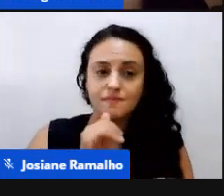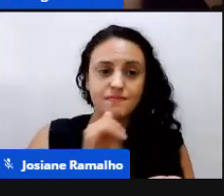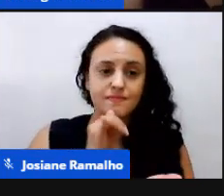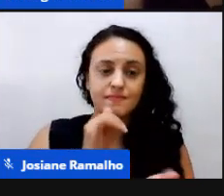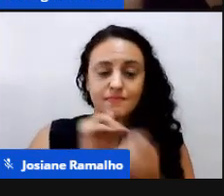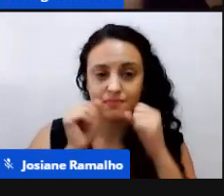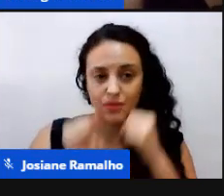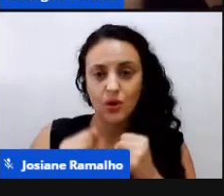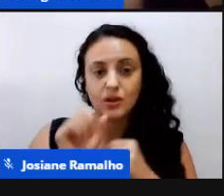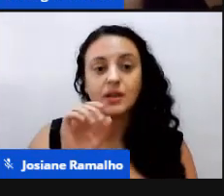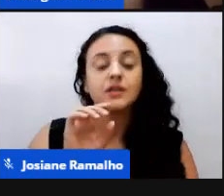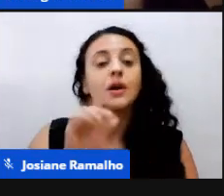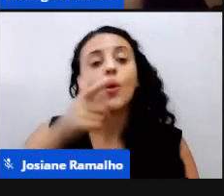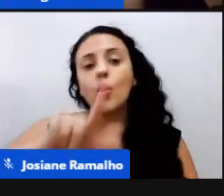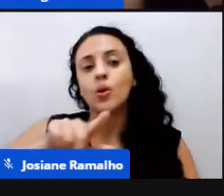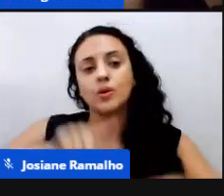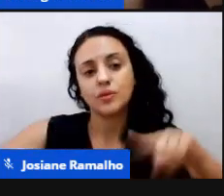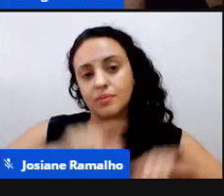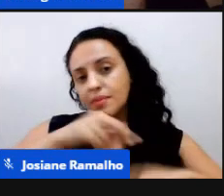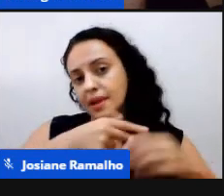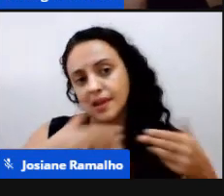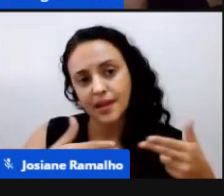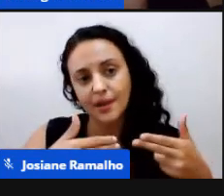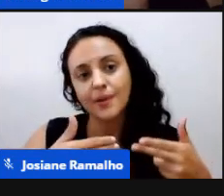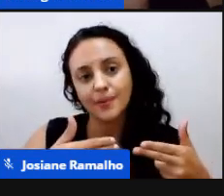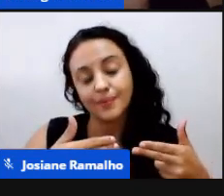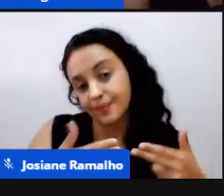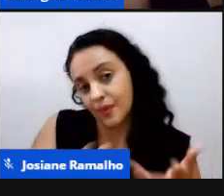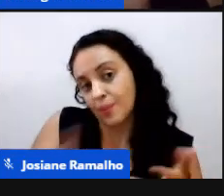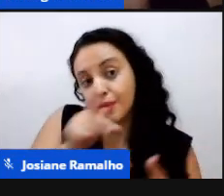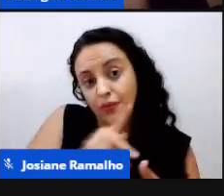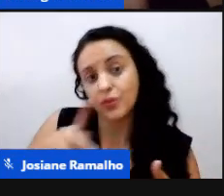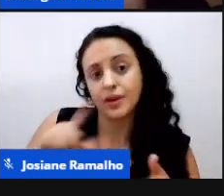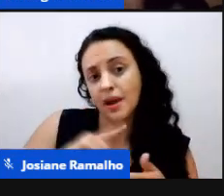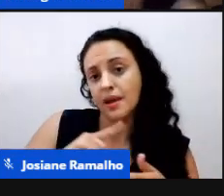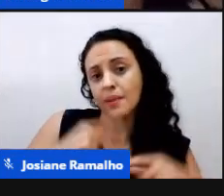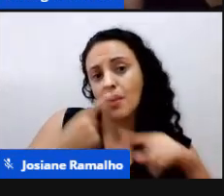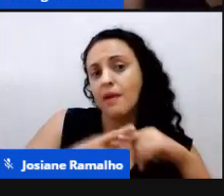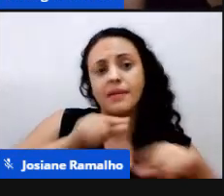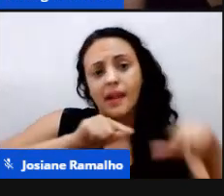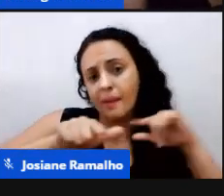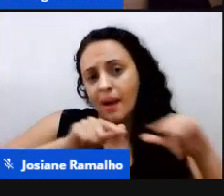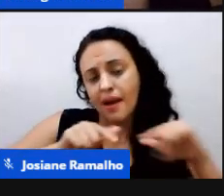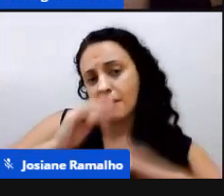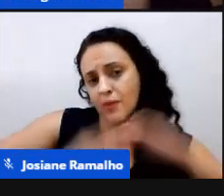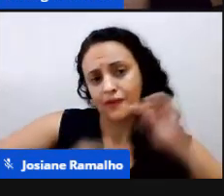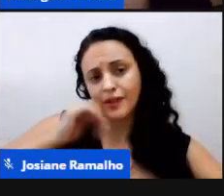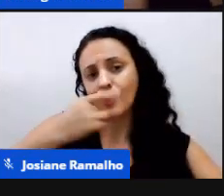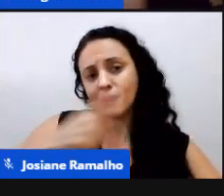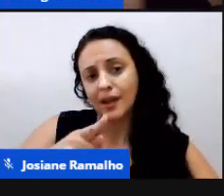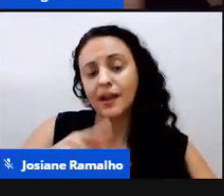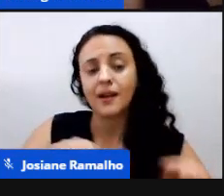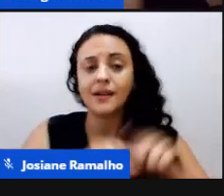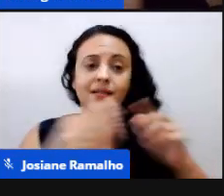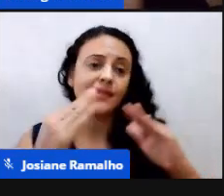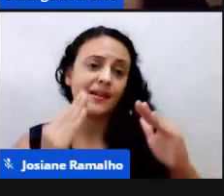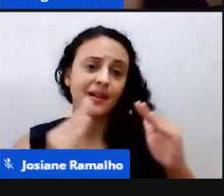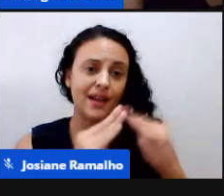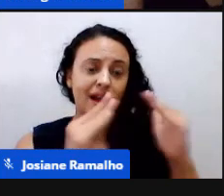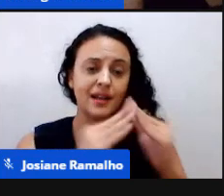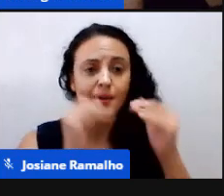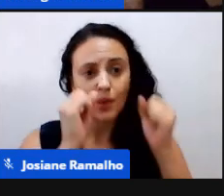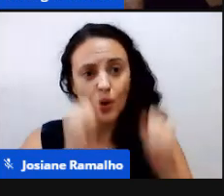necessariamente tem que ser aquele. É lógico que aquele o professor tem, porque ele é professor de educação física, né? Mas se você for fazer na sua casa,